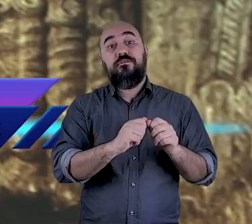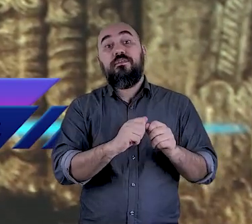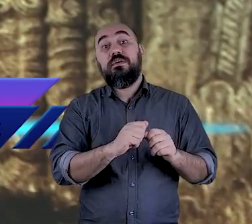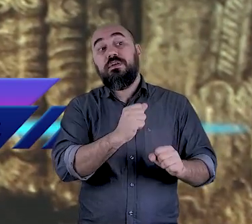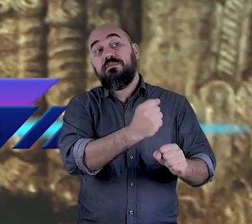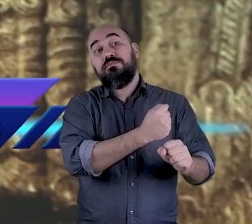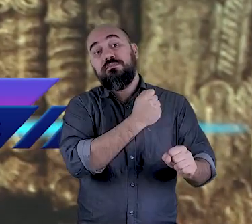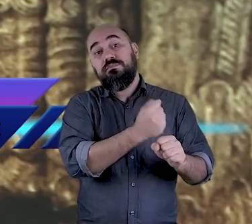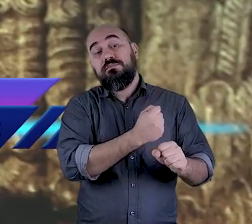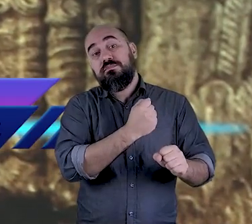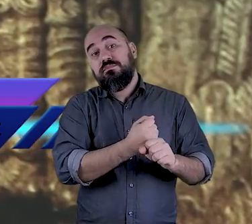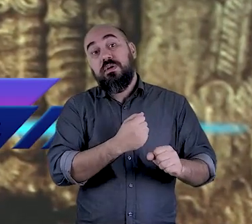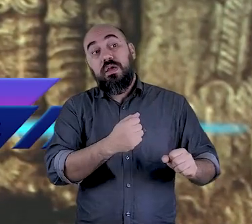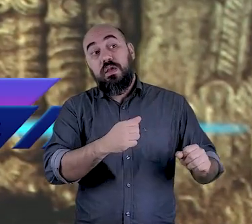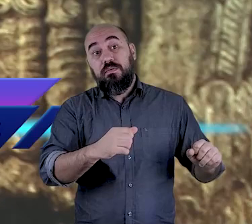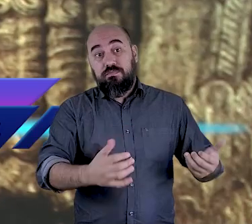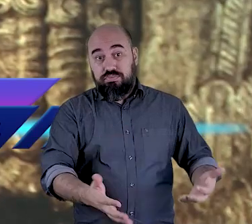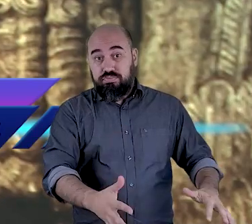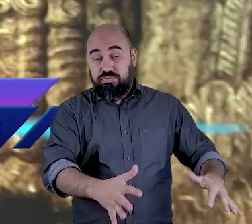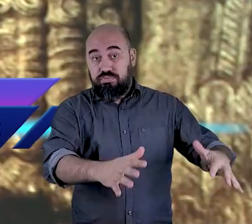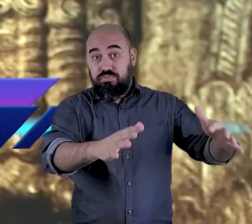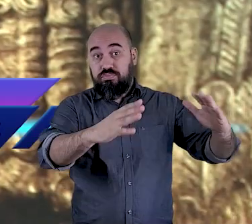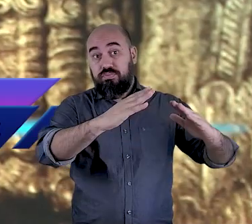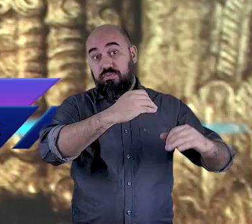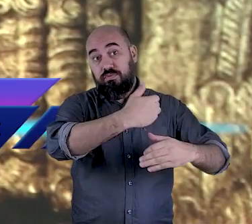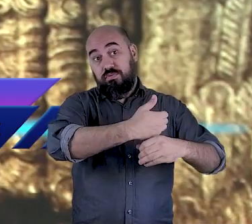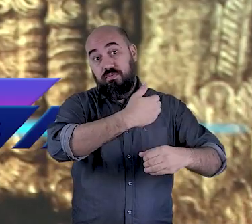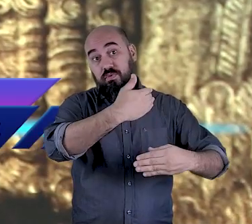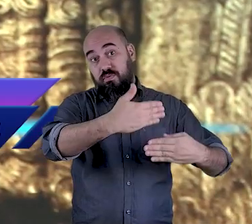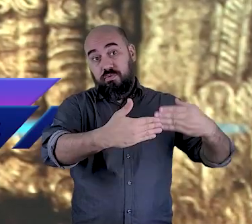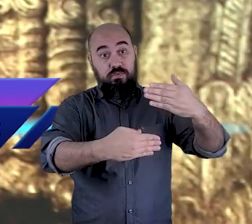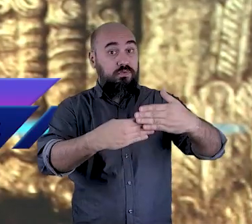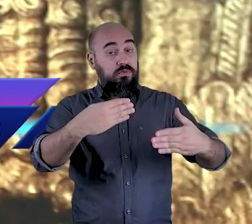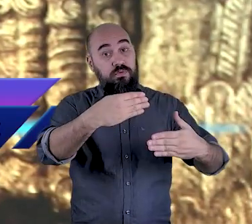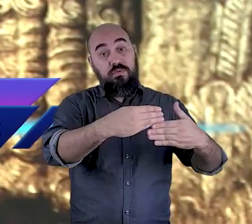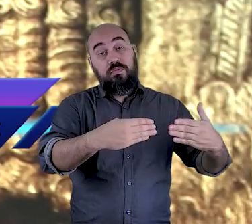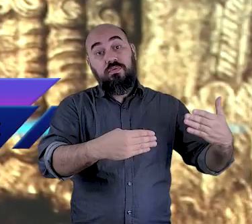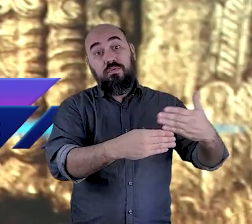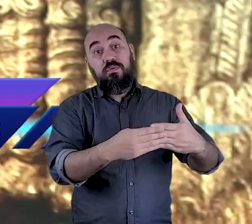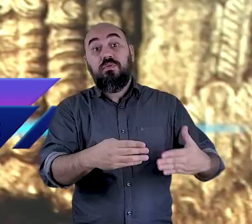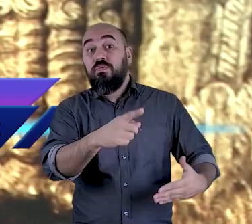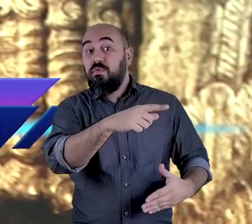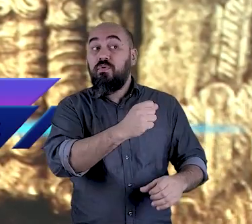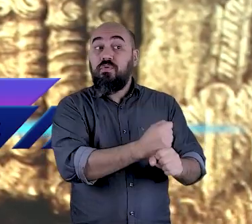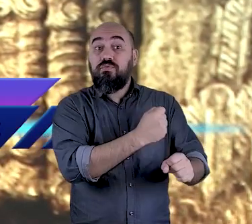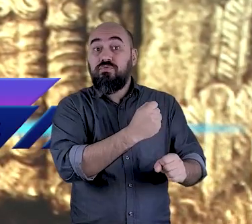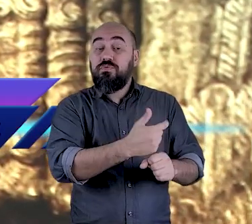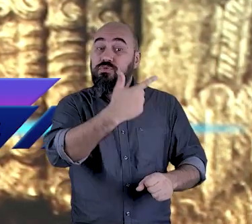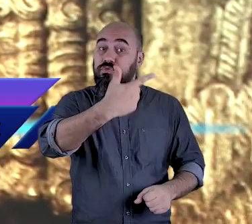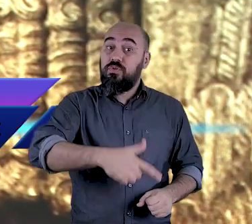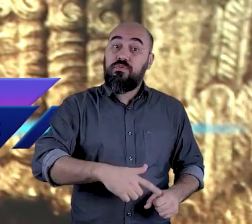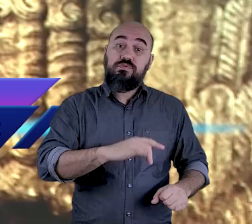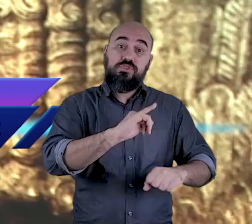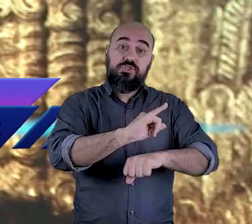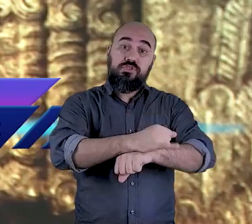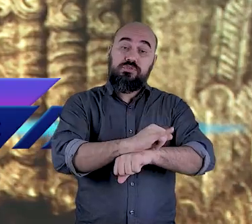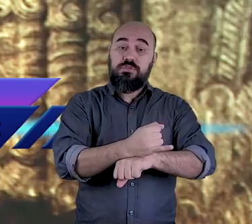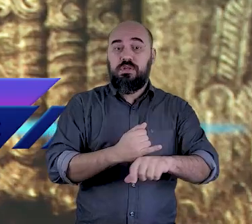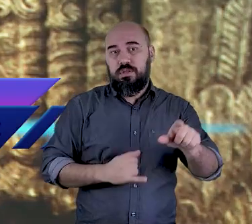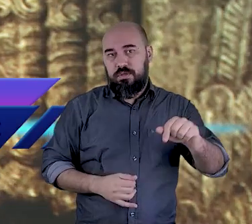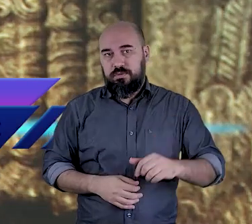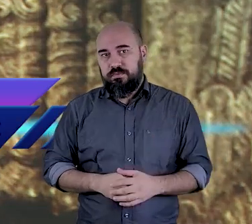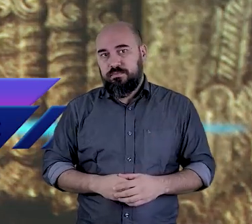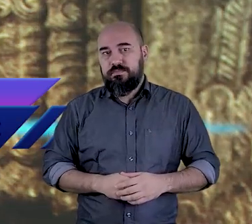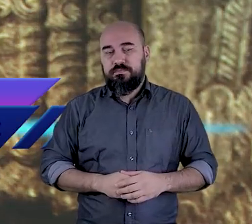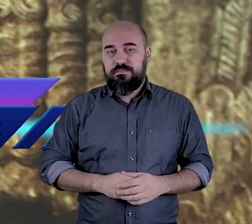restabelecer adoração a Deus com o seu próprio sacerdote permitindo ainda que formasse uma comunidade religiosa